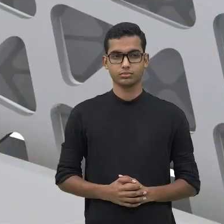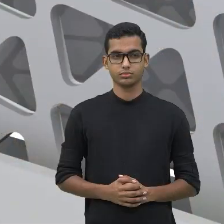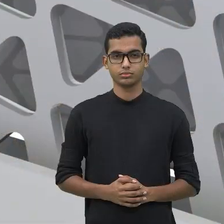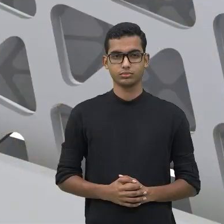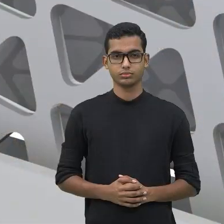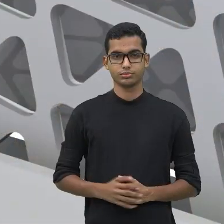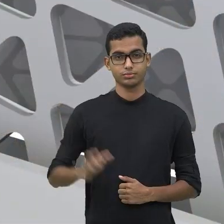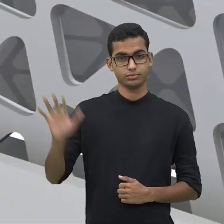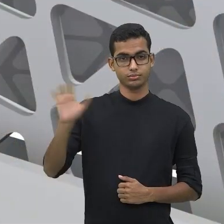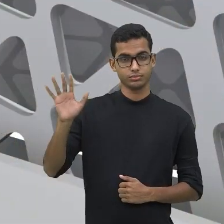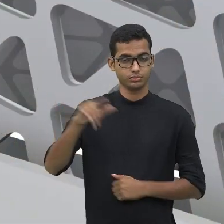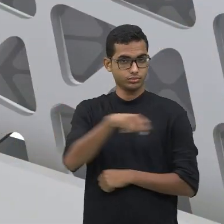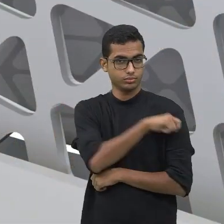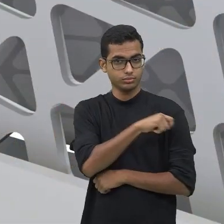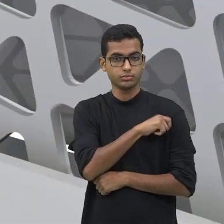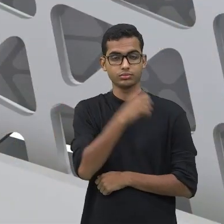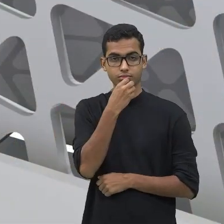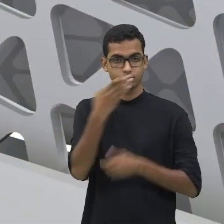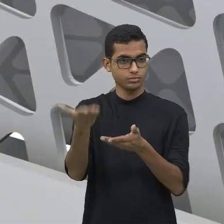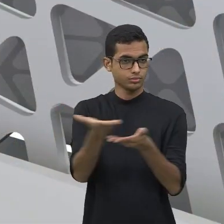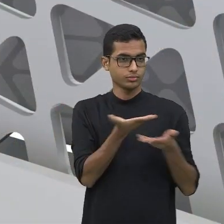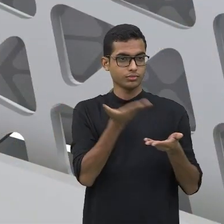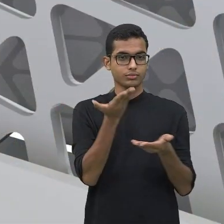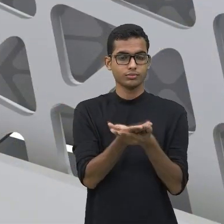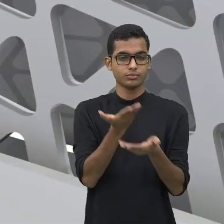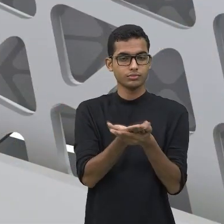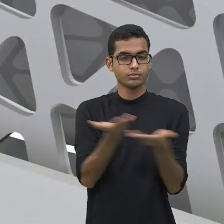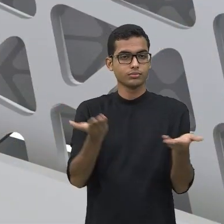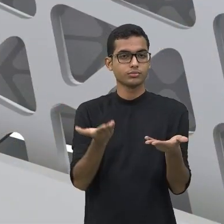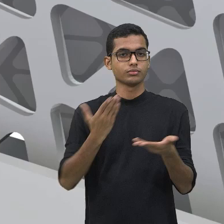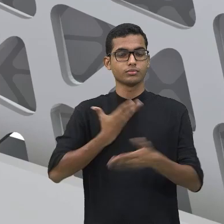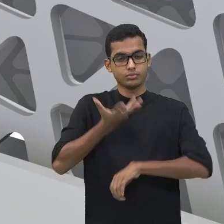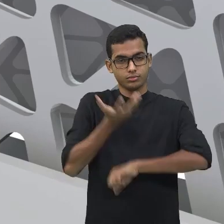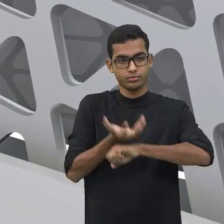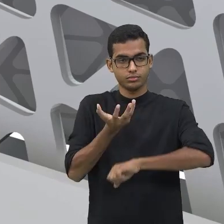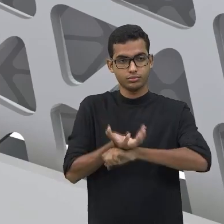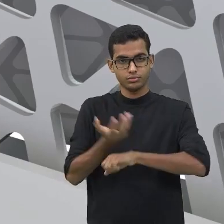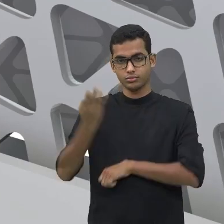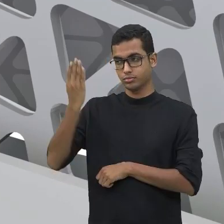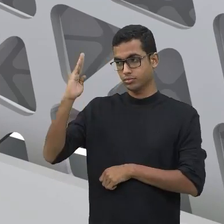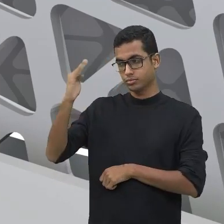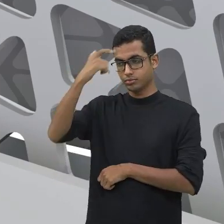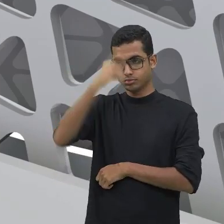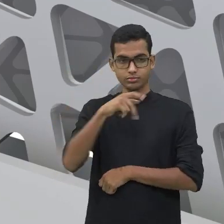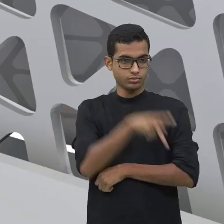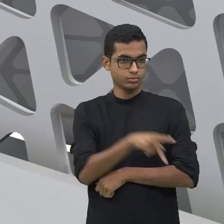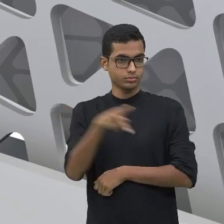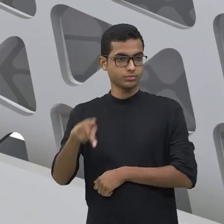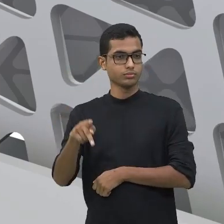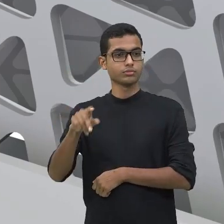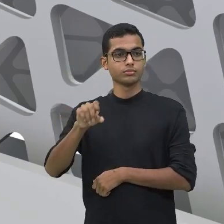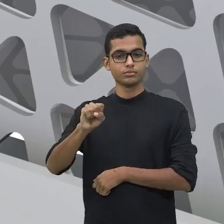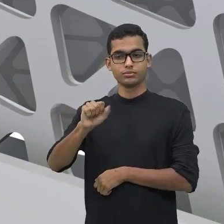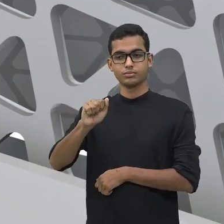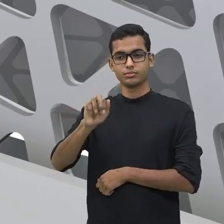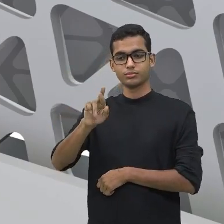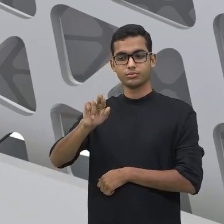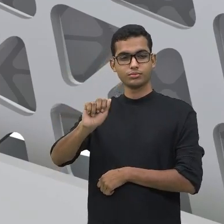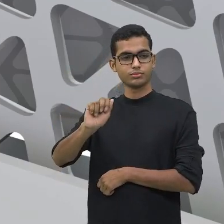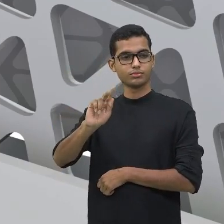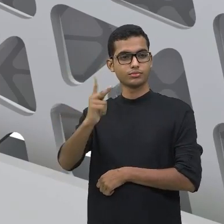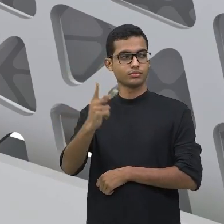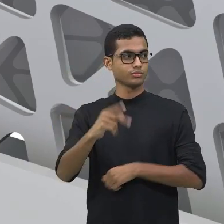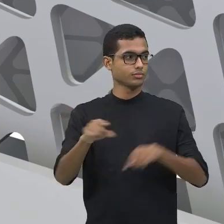Olá, queridos! Sejam todos bem-vindos à aula de Biologia. Eu sou a professora Sara Arinana, estou aqui com vocês